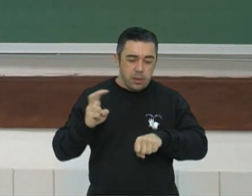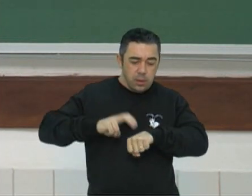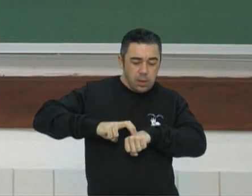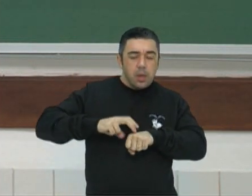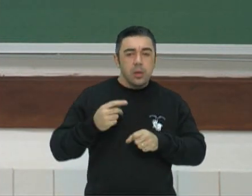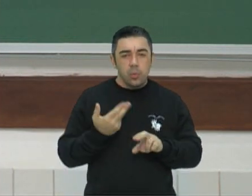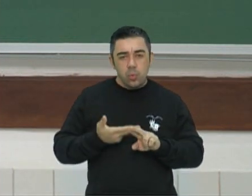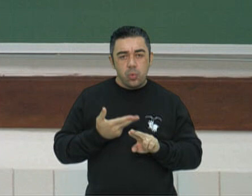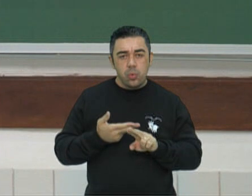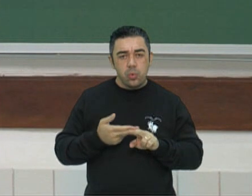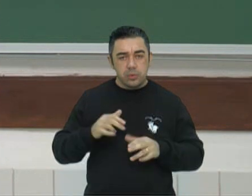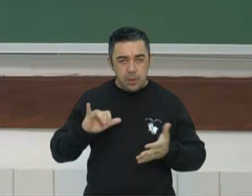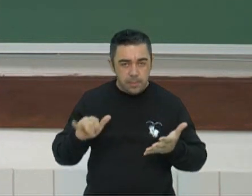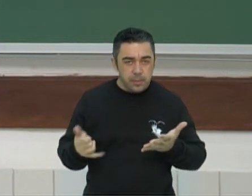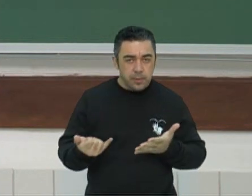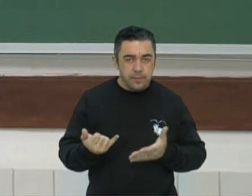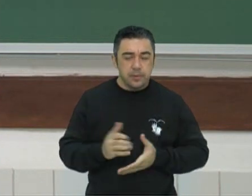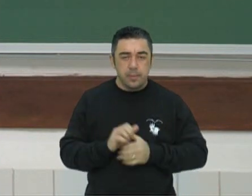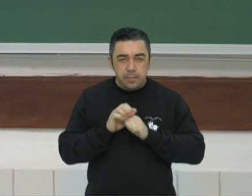adiposo como forma de replicação.